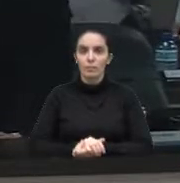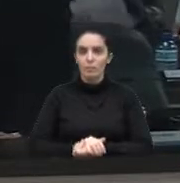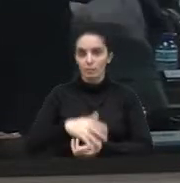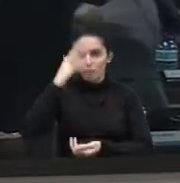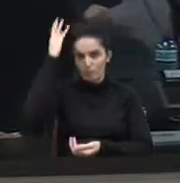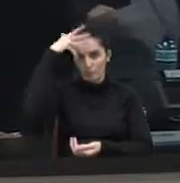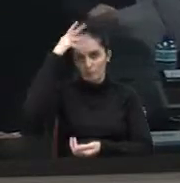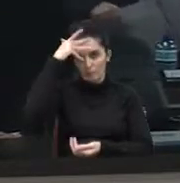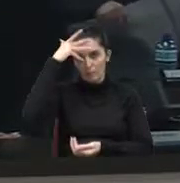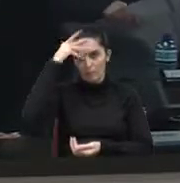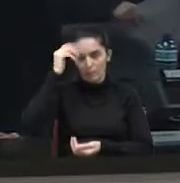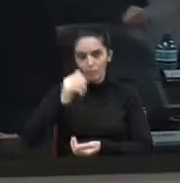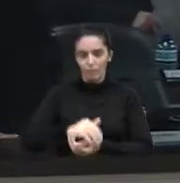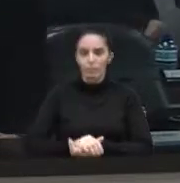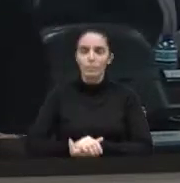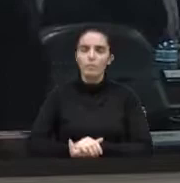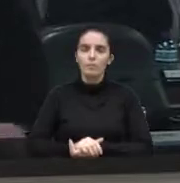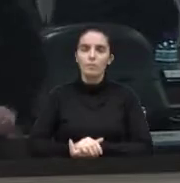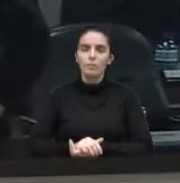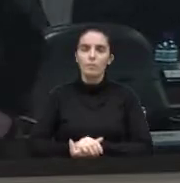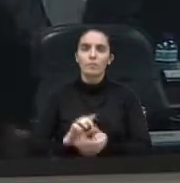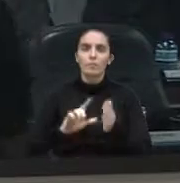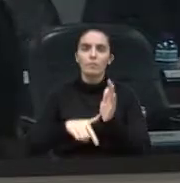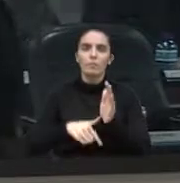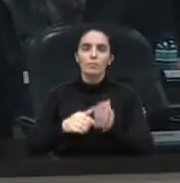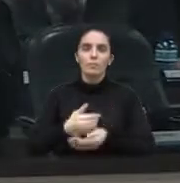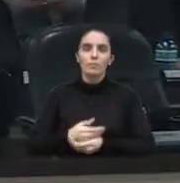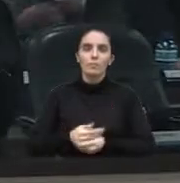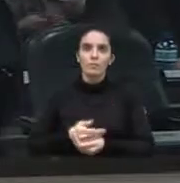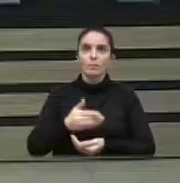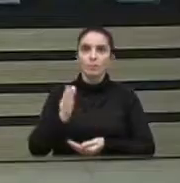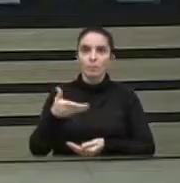das... Com a palavra, vereador